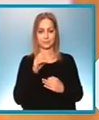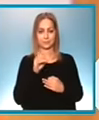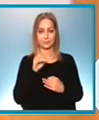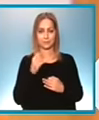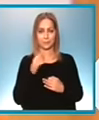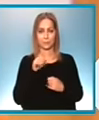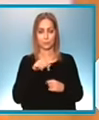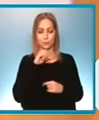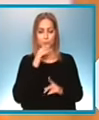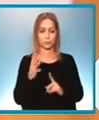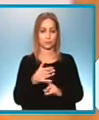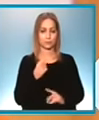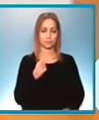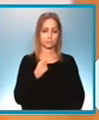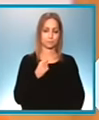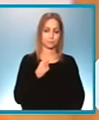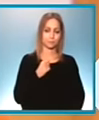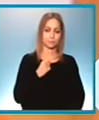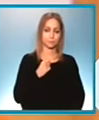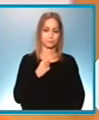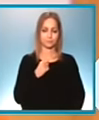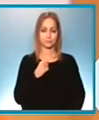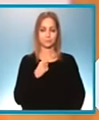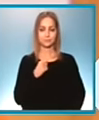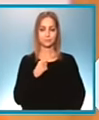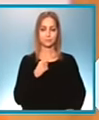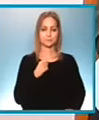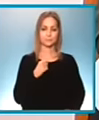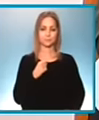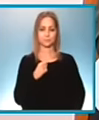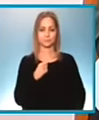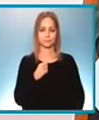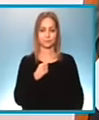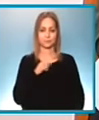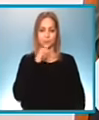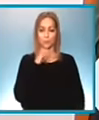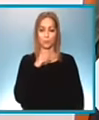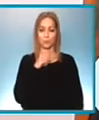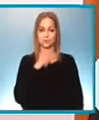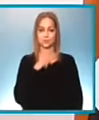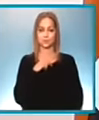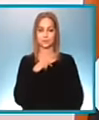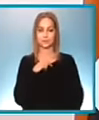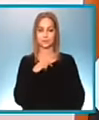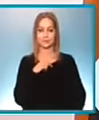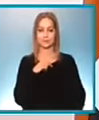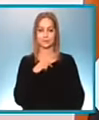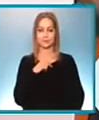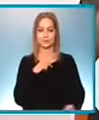20. Pode ganhar... Até a mulher. Pode... Pode ganhar um cartão. Estávamos a fazer sinais. Estava a